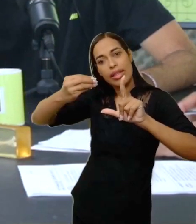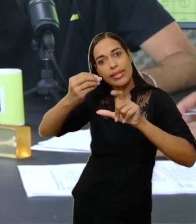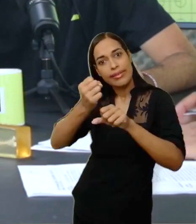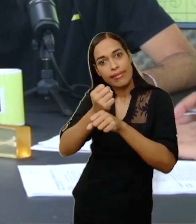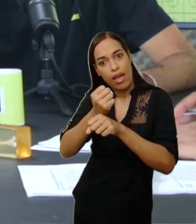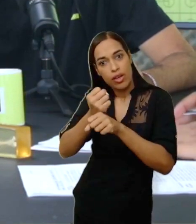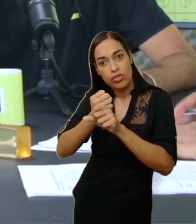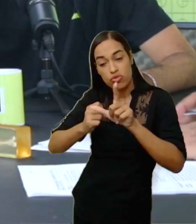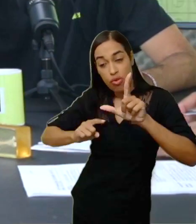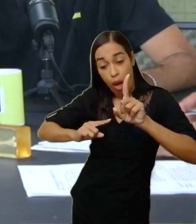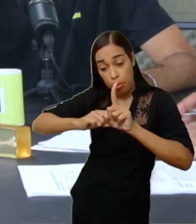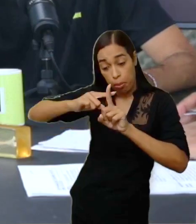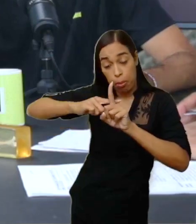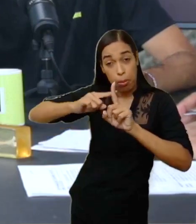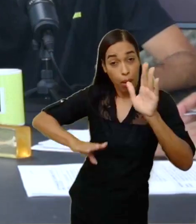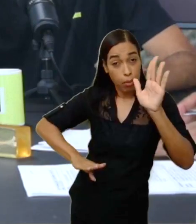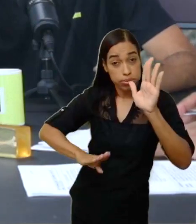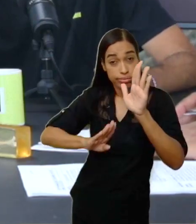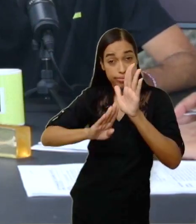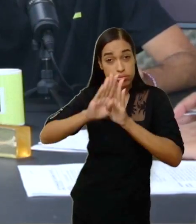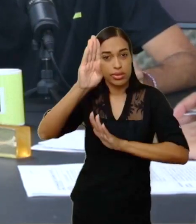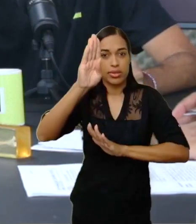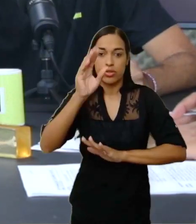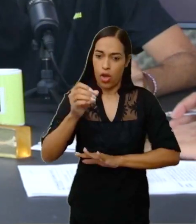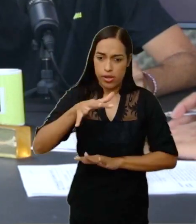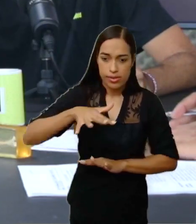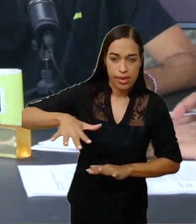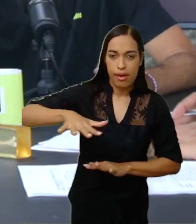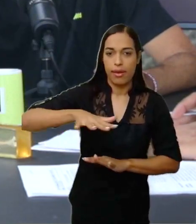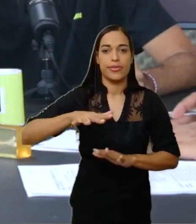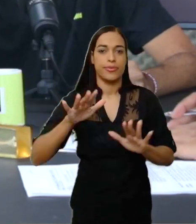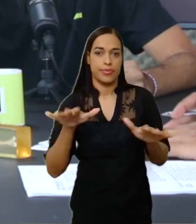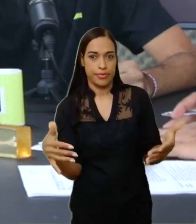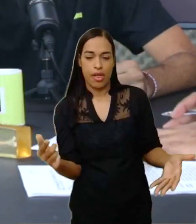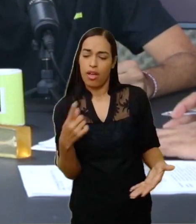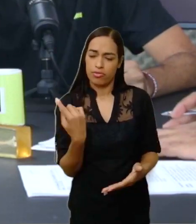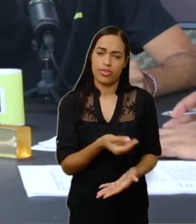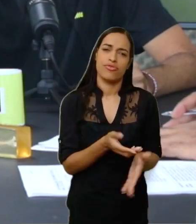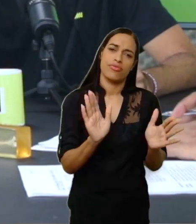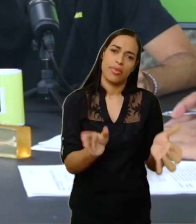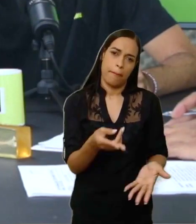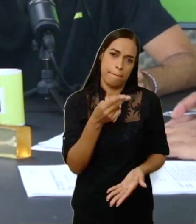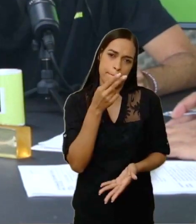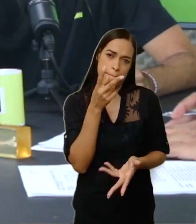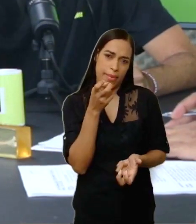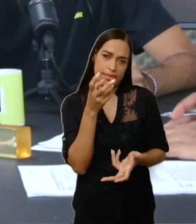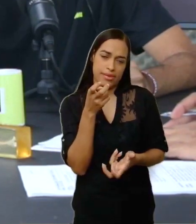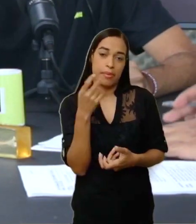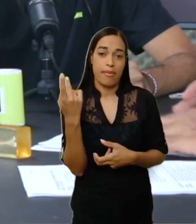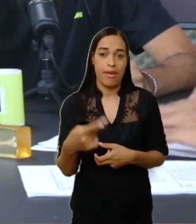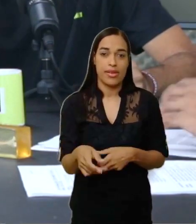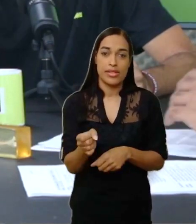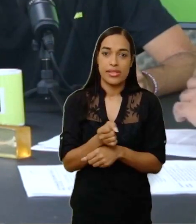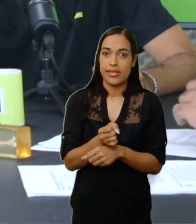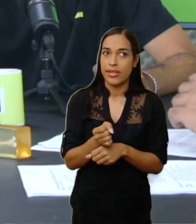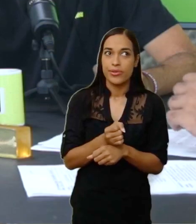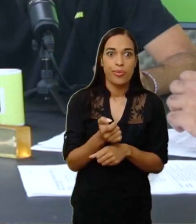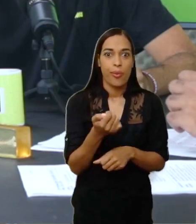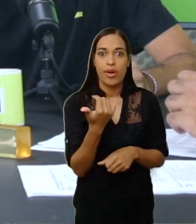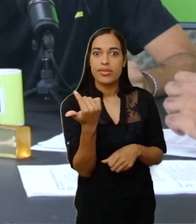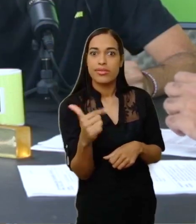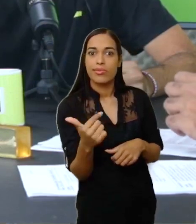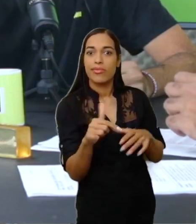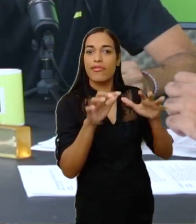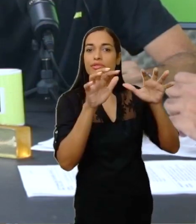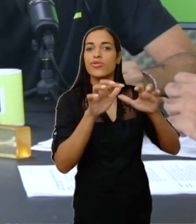temperatura aumentou. Mas não só a temperatura do oceano, a temperatura a gente mesmo já percebe, né? Sim, sim. Esse ano a gente quase não teve chuva. Sim.